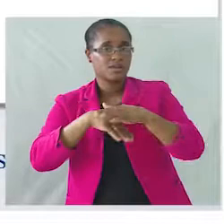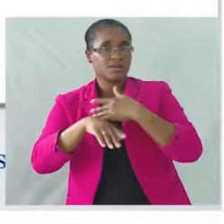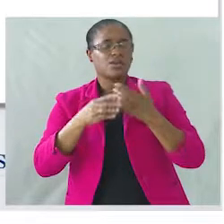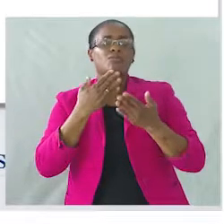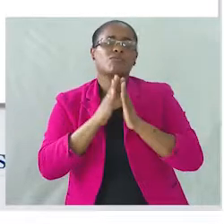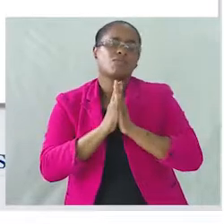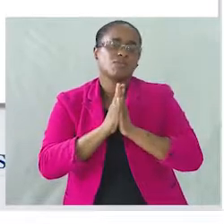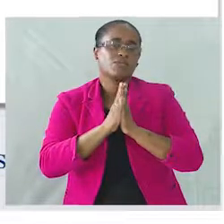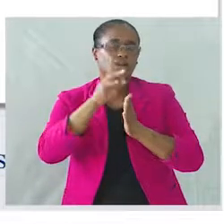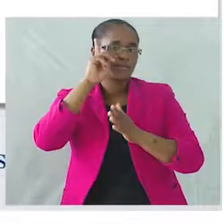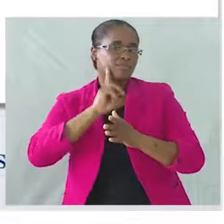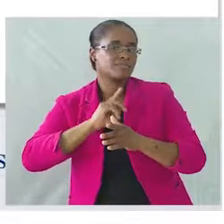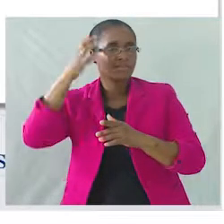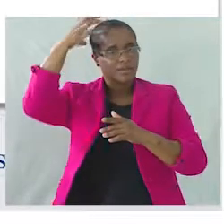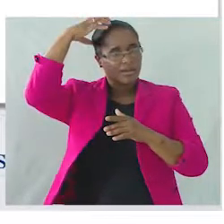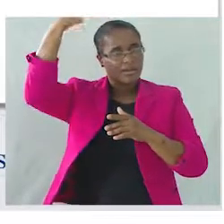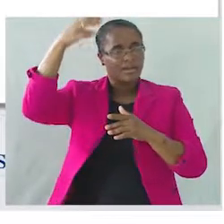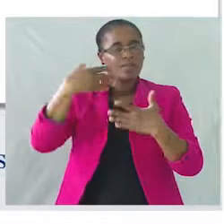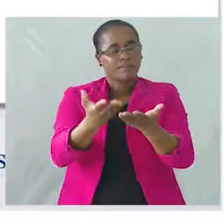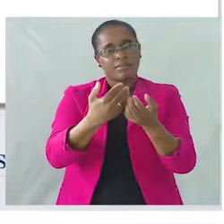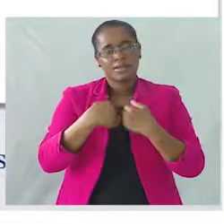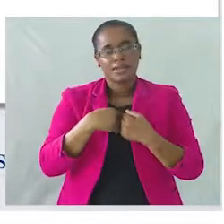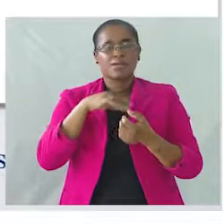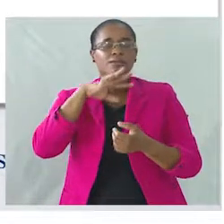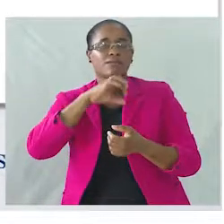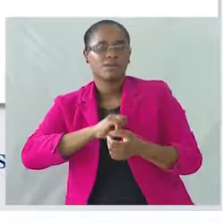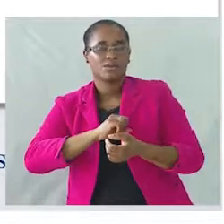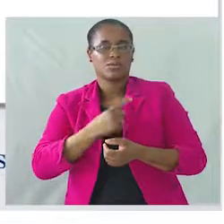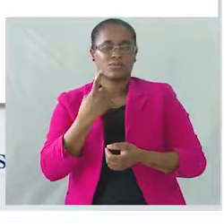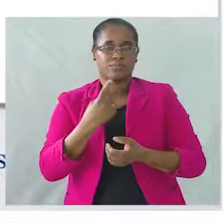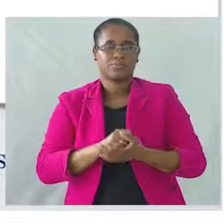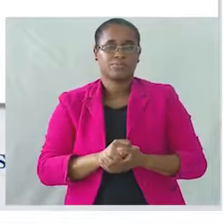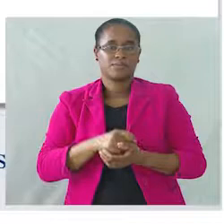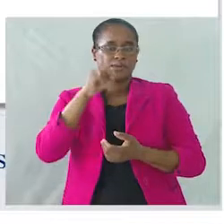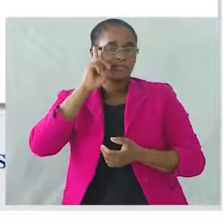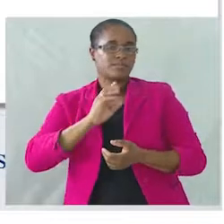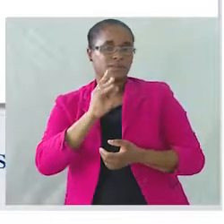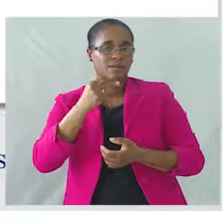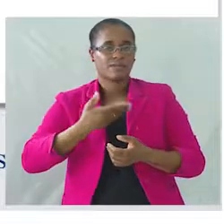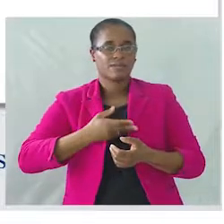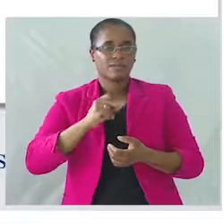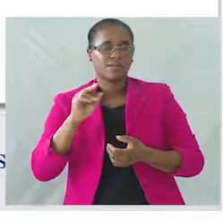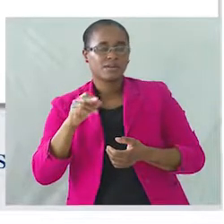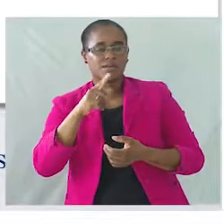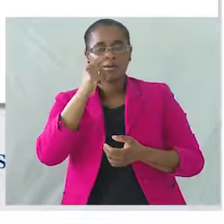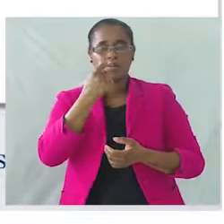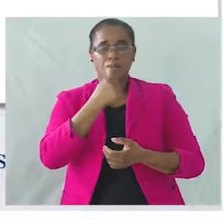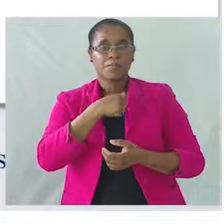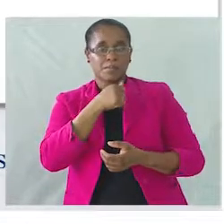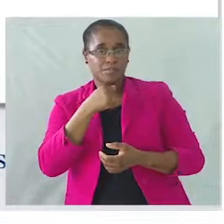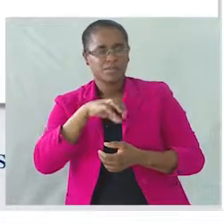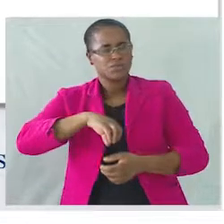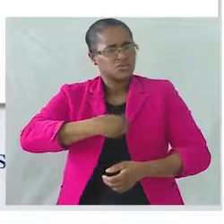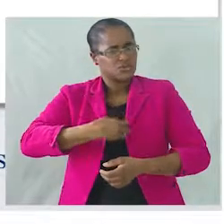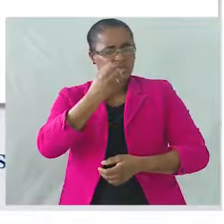rainha me dê um filho. As fadas prometeram-lhe que os seus desejos seriam